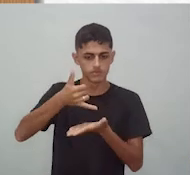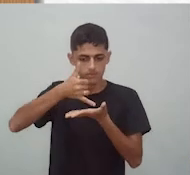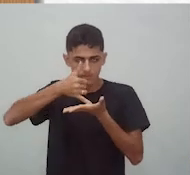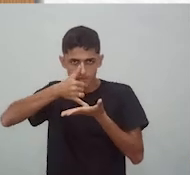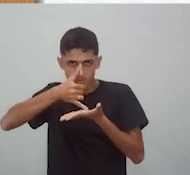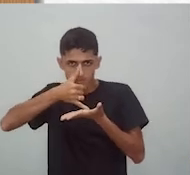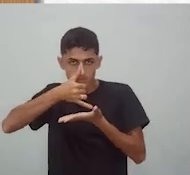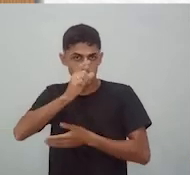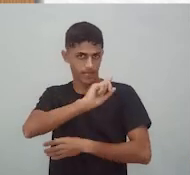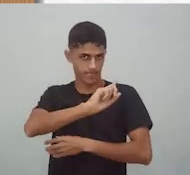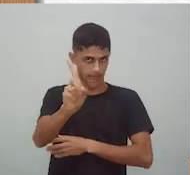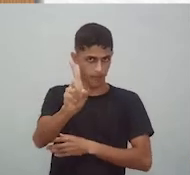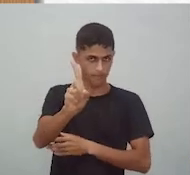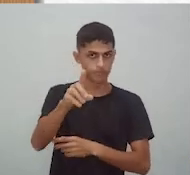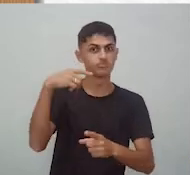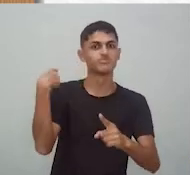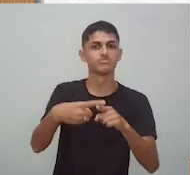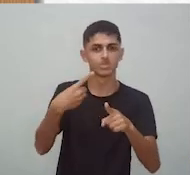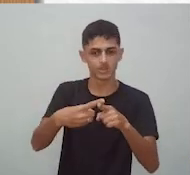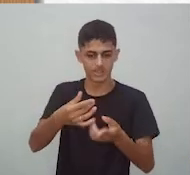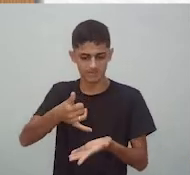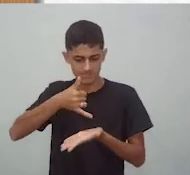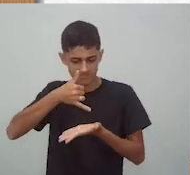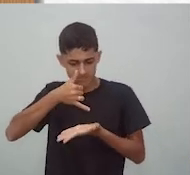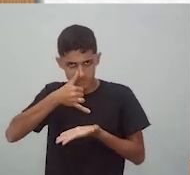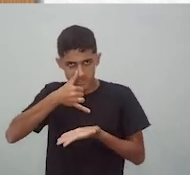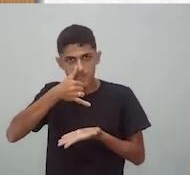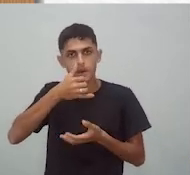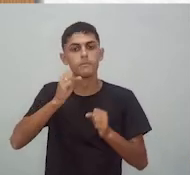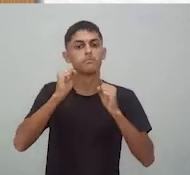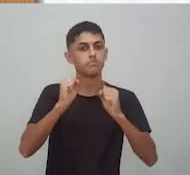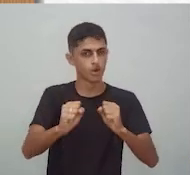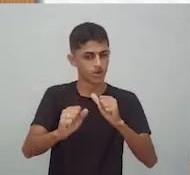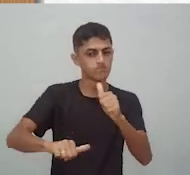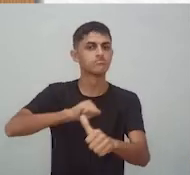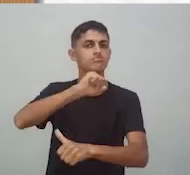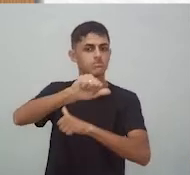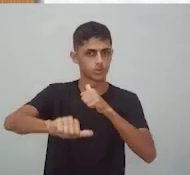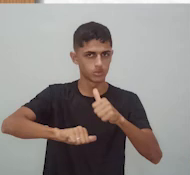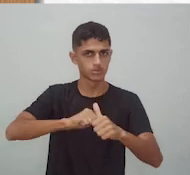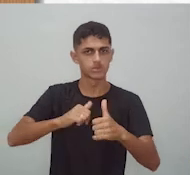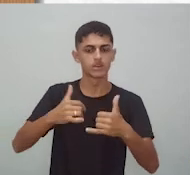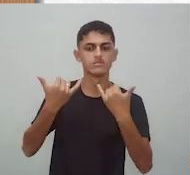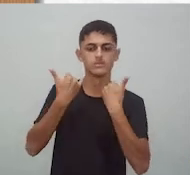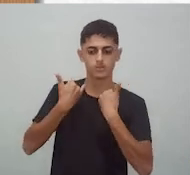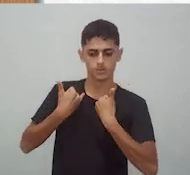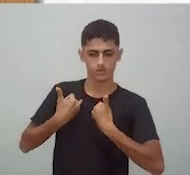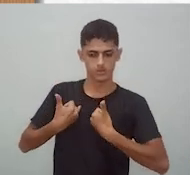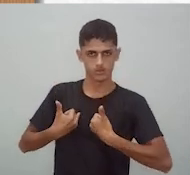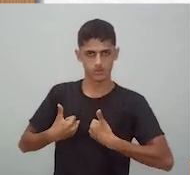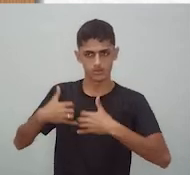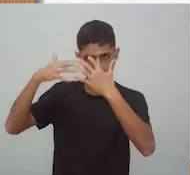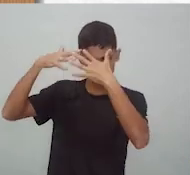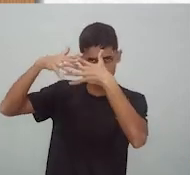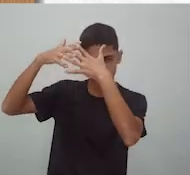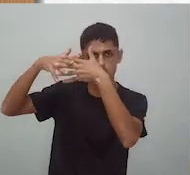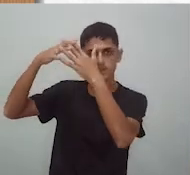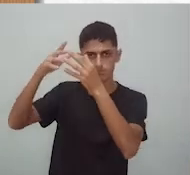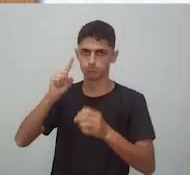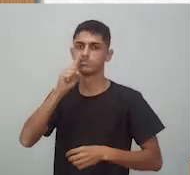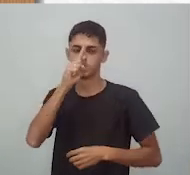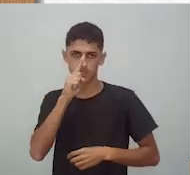não. As drogas elas podem afetar muito o nosso sistema nervoso, então a gente tem que ter muito cuidado para não ter contato com esse tipo